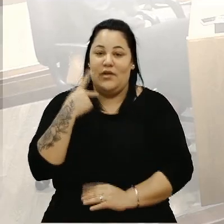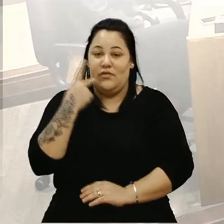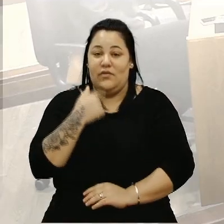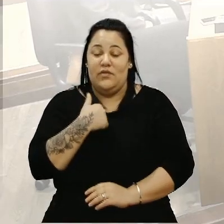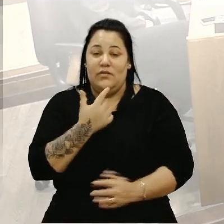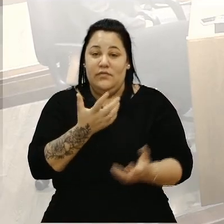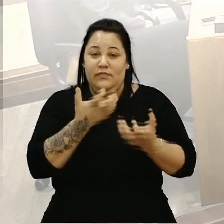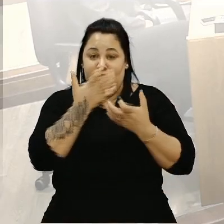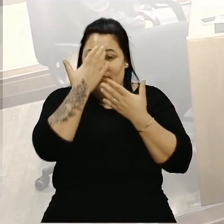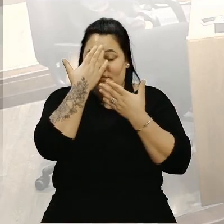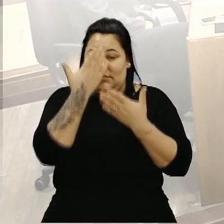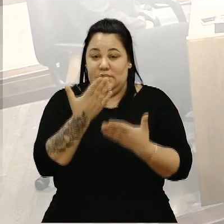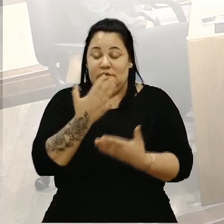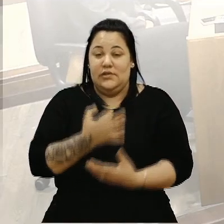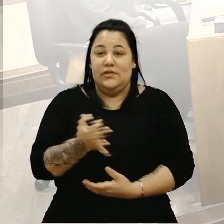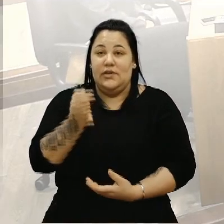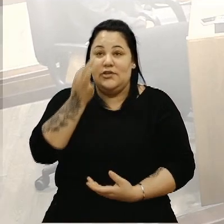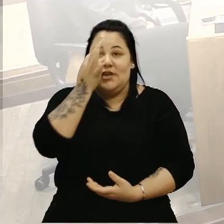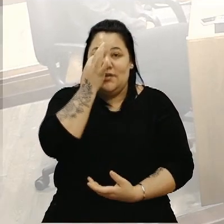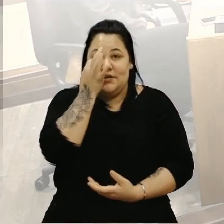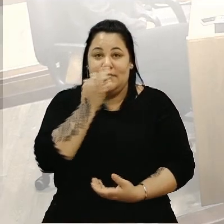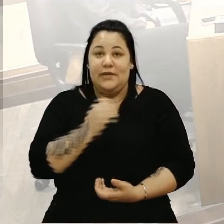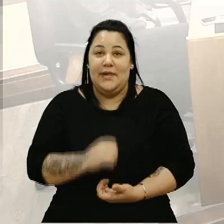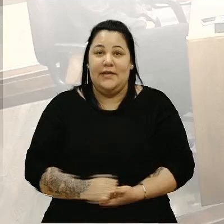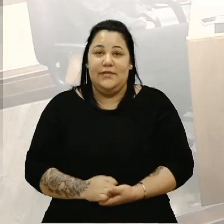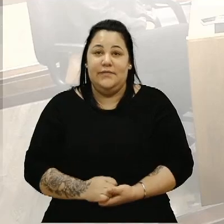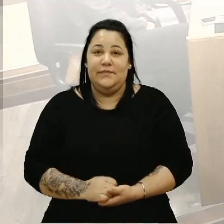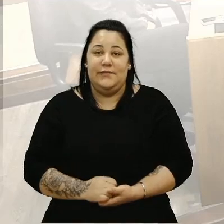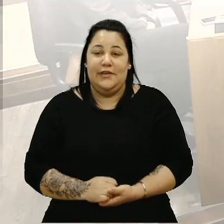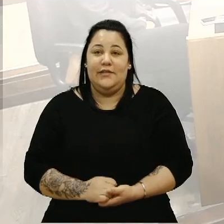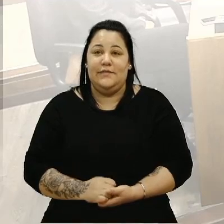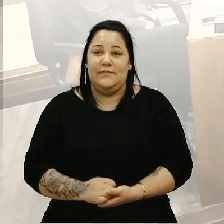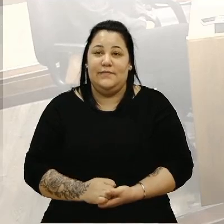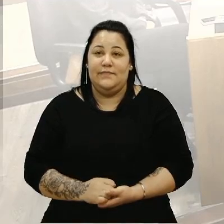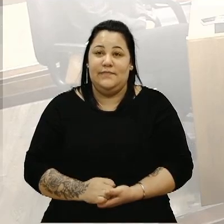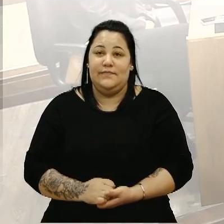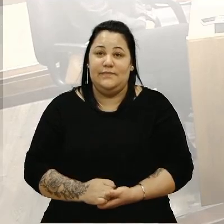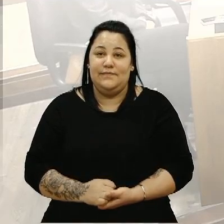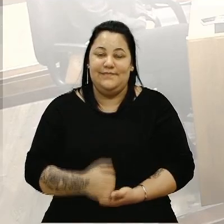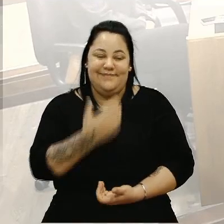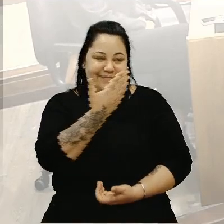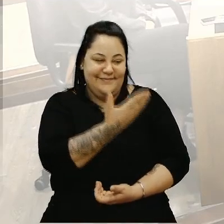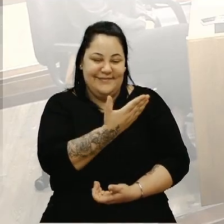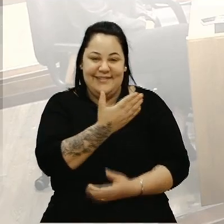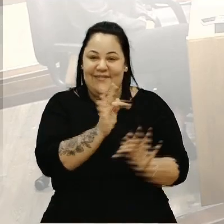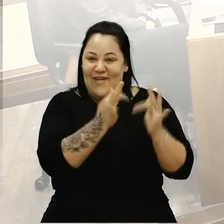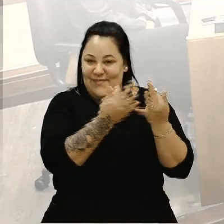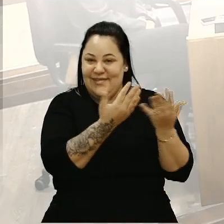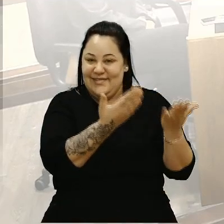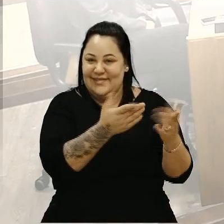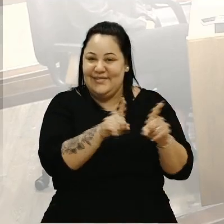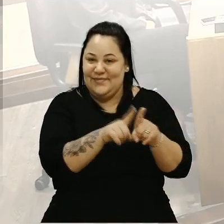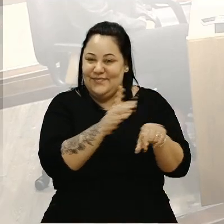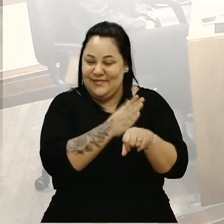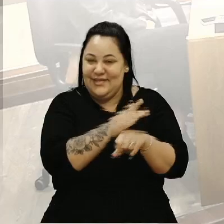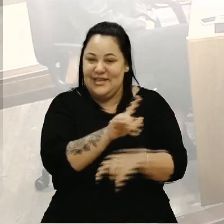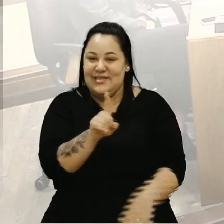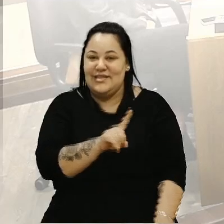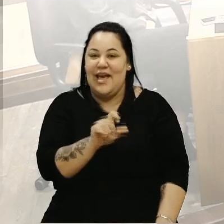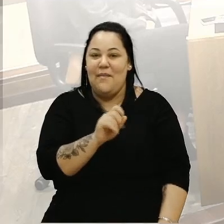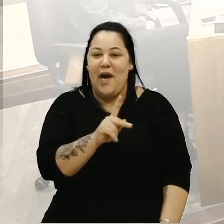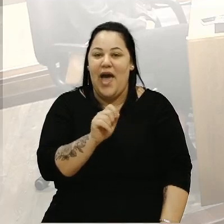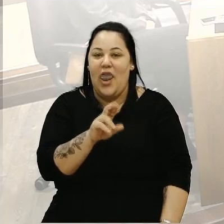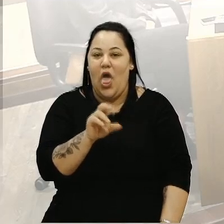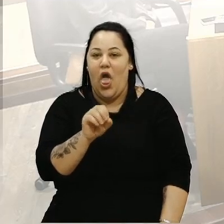de agradecer a presença da Marta Zaparoli e seu filho Arthur, estudante de